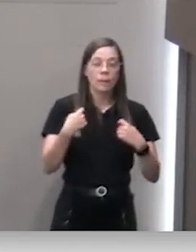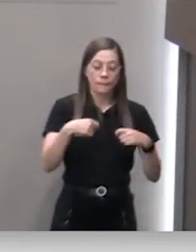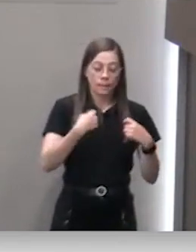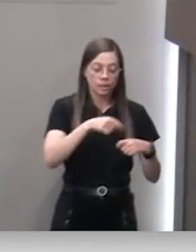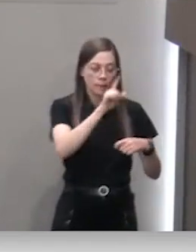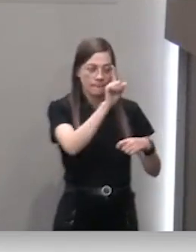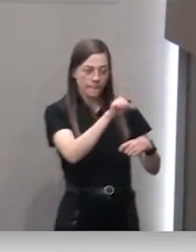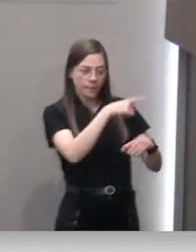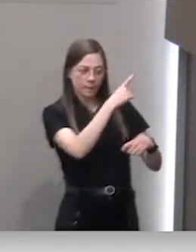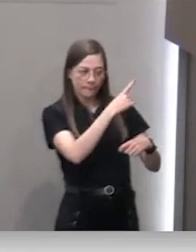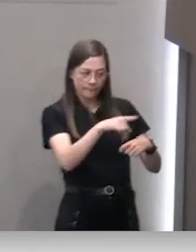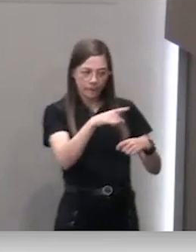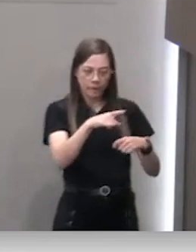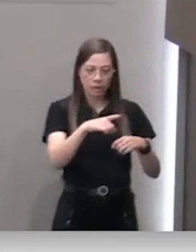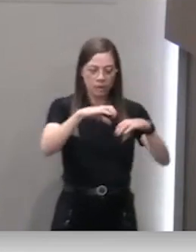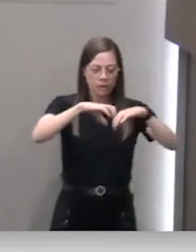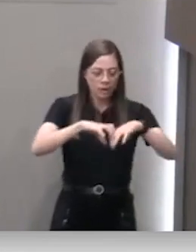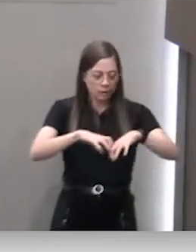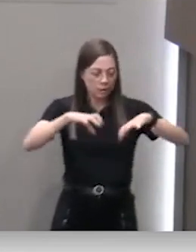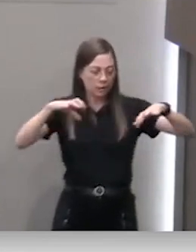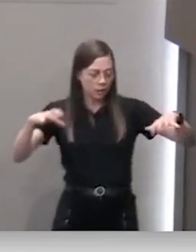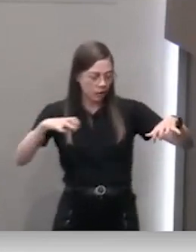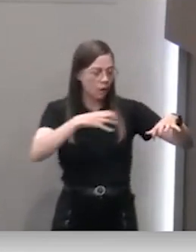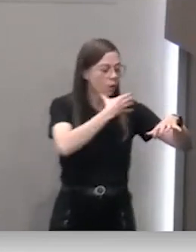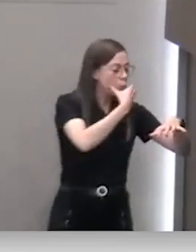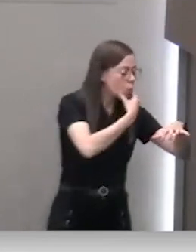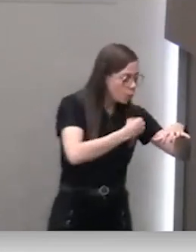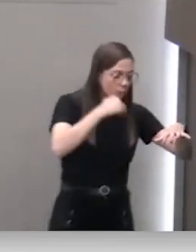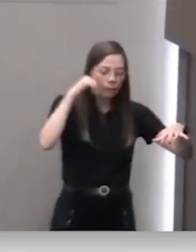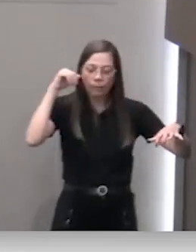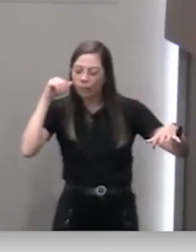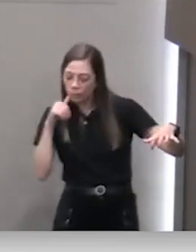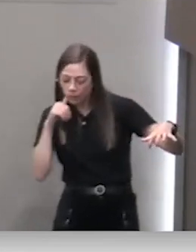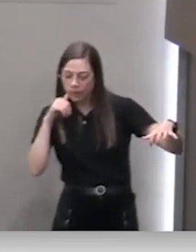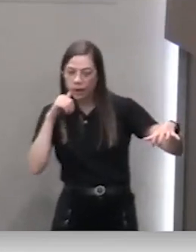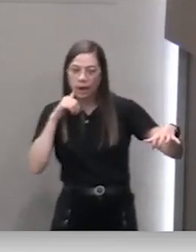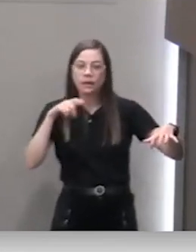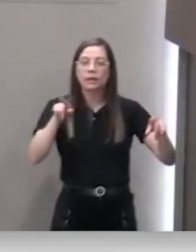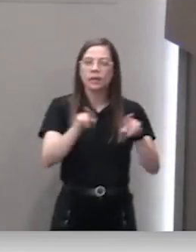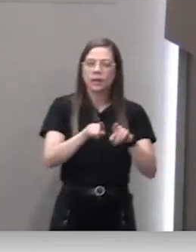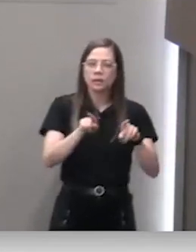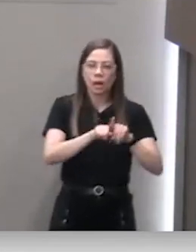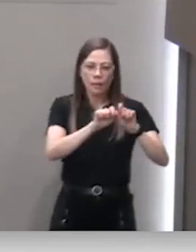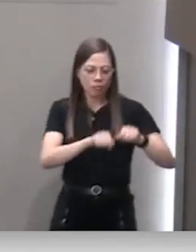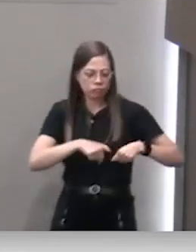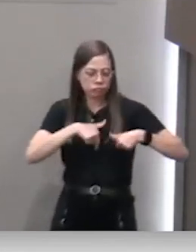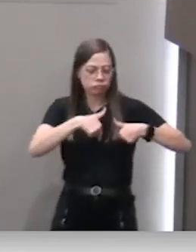divisão natural de homem e mulher, opor-se à natureza do indivíduo,